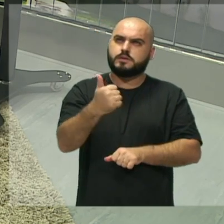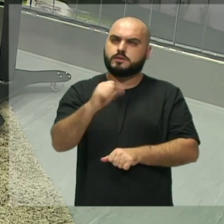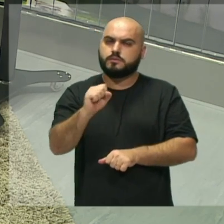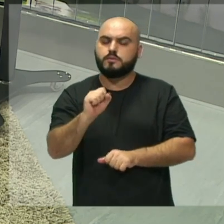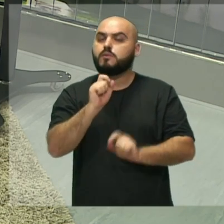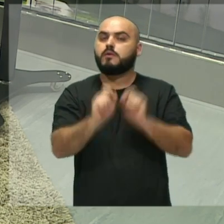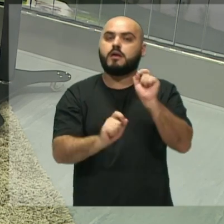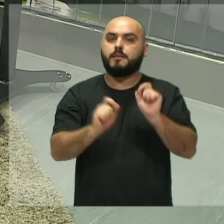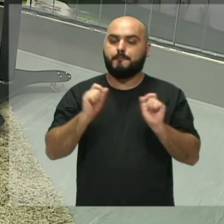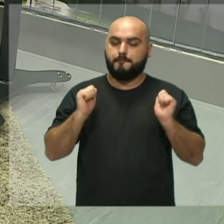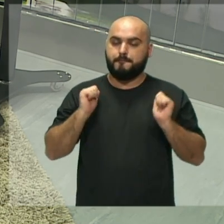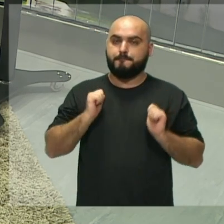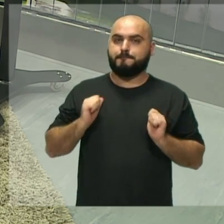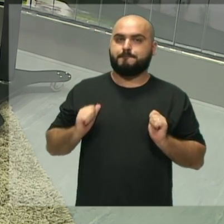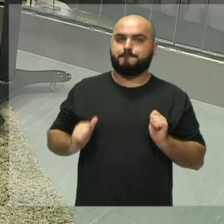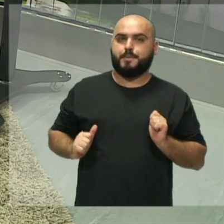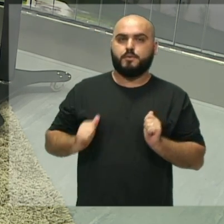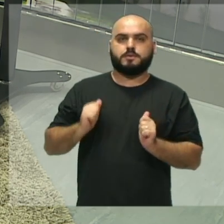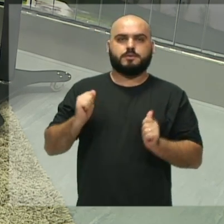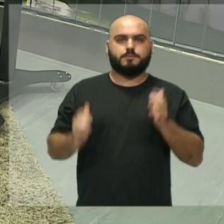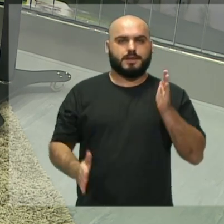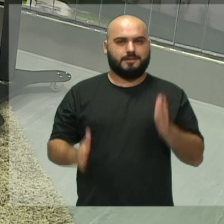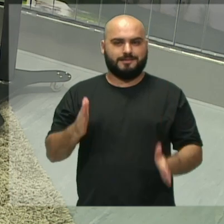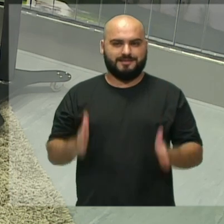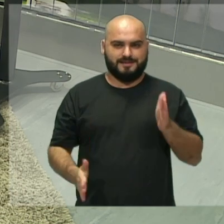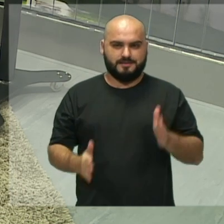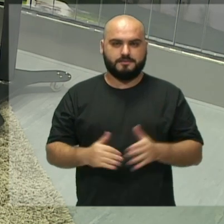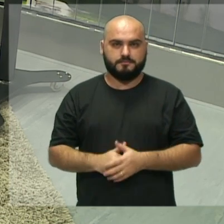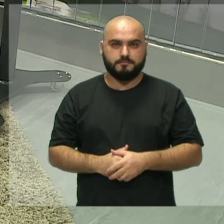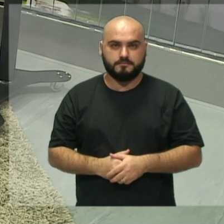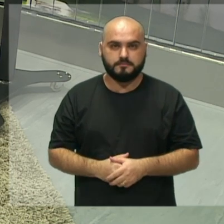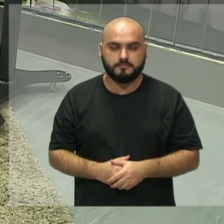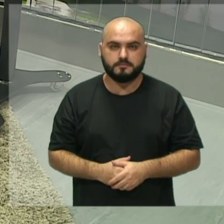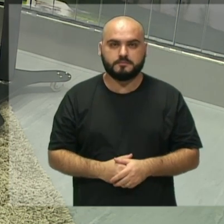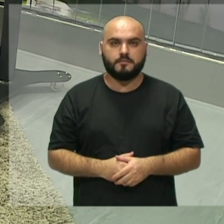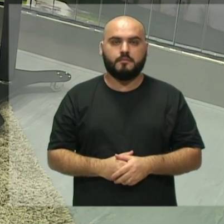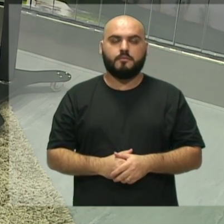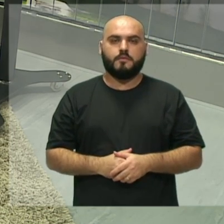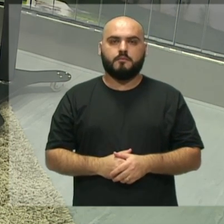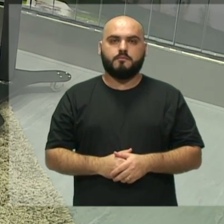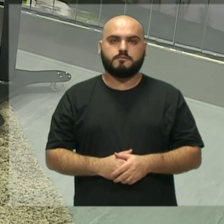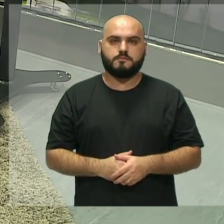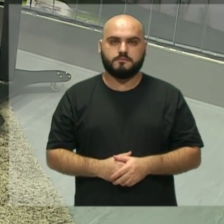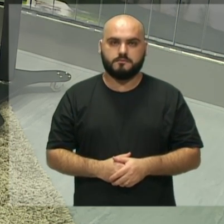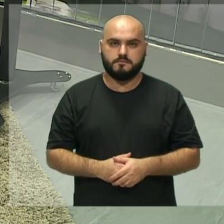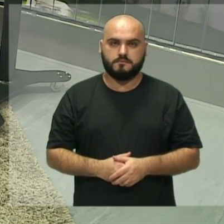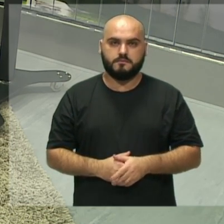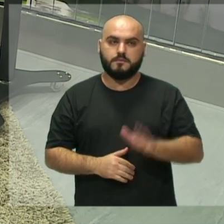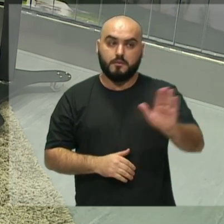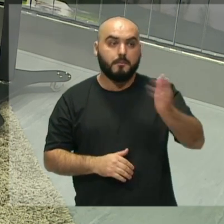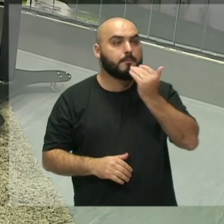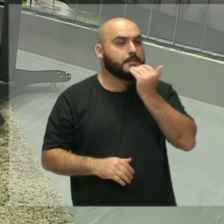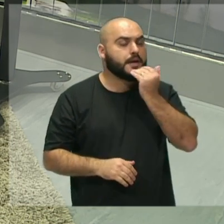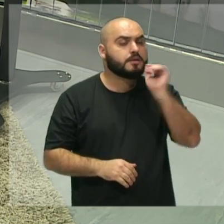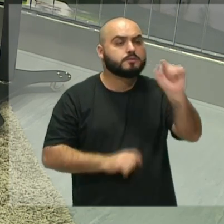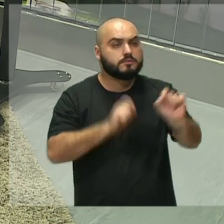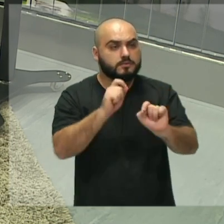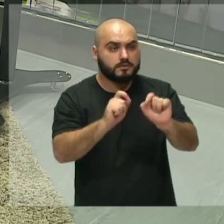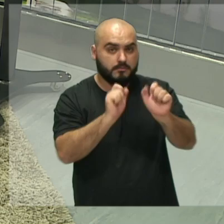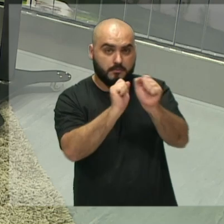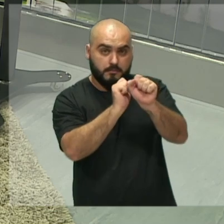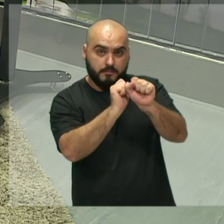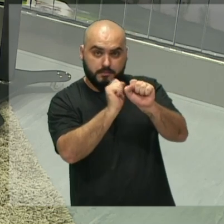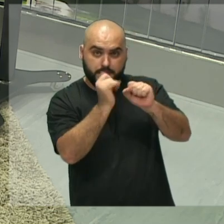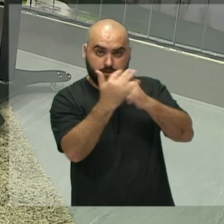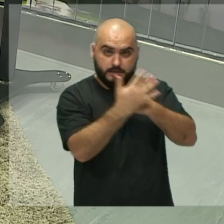Bolsa Atleta, e eu queria que o senhor falasse um pouquinho disso. O senhor está pedindo para que a pandemia não prejudique esses atletas, que eles